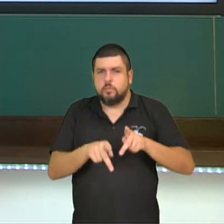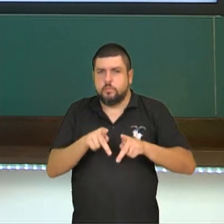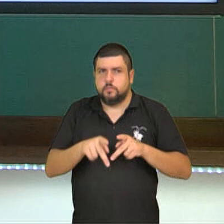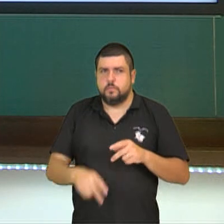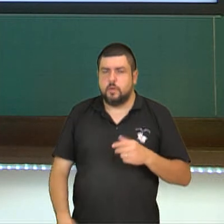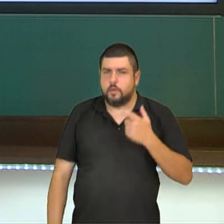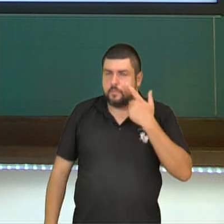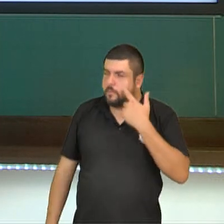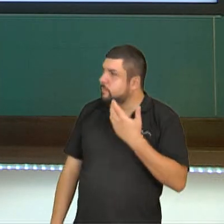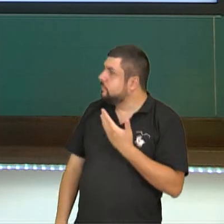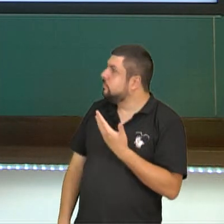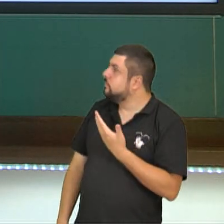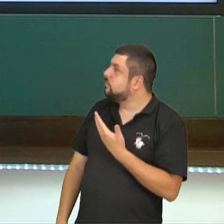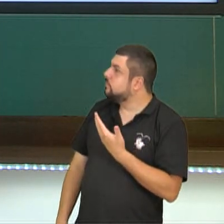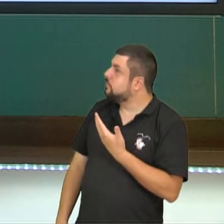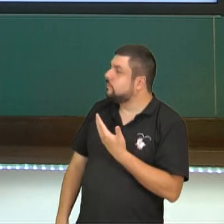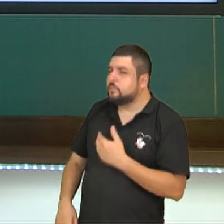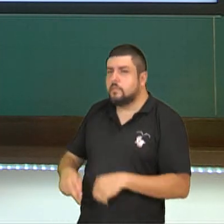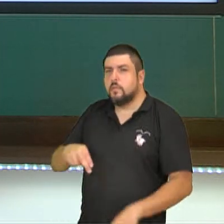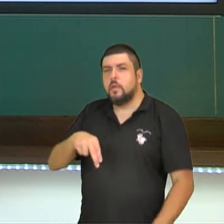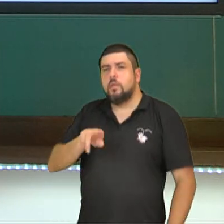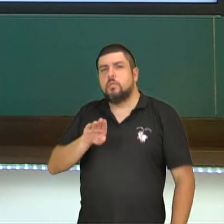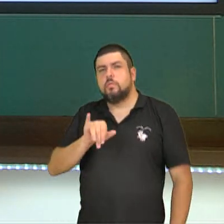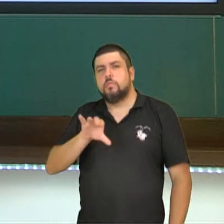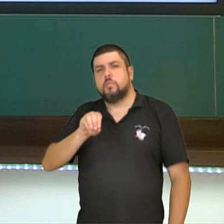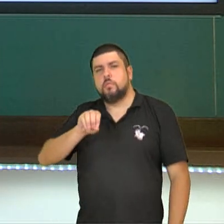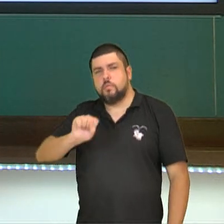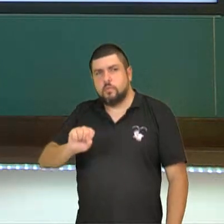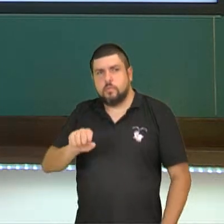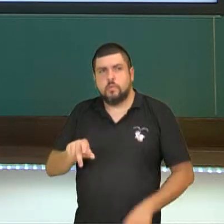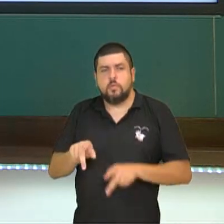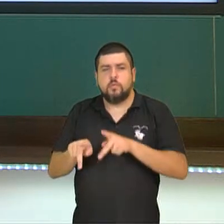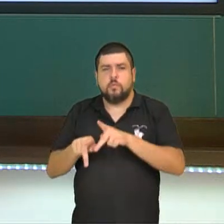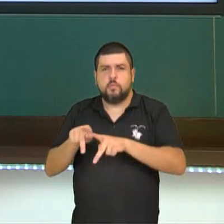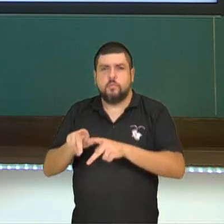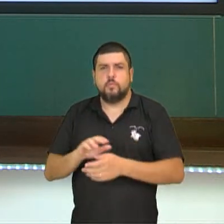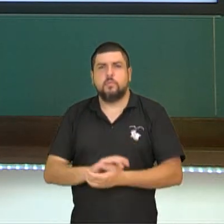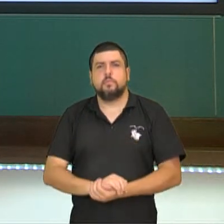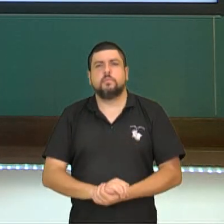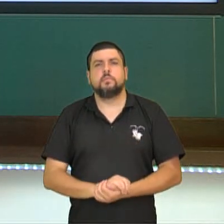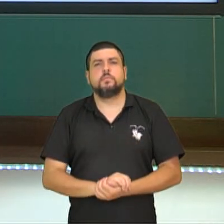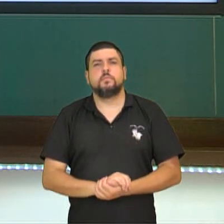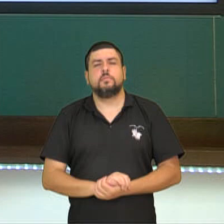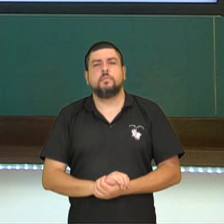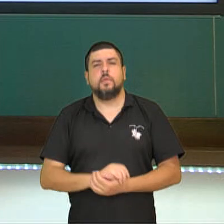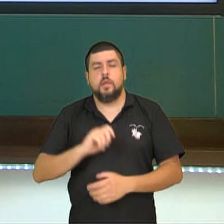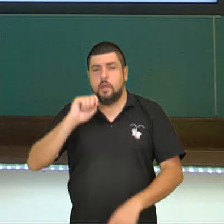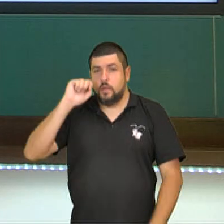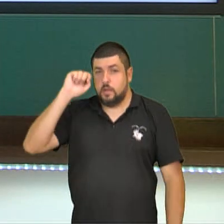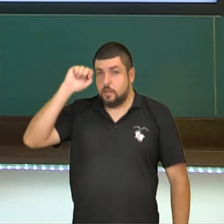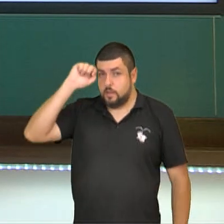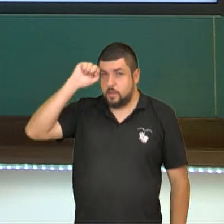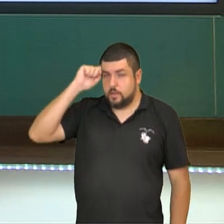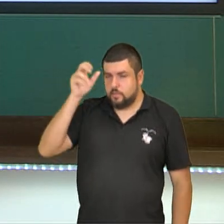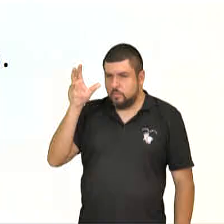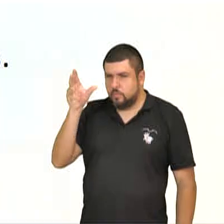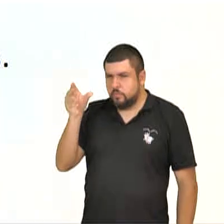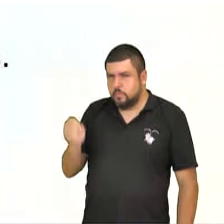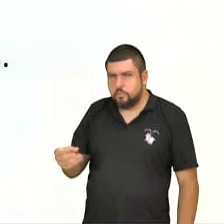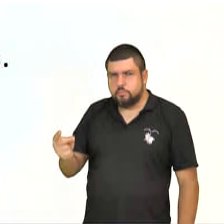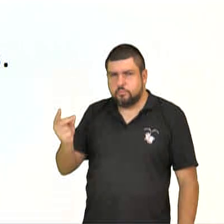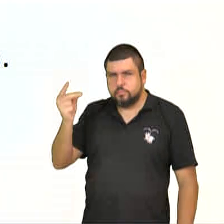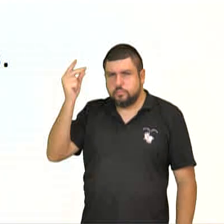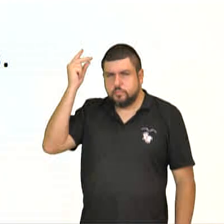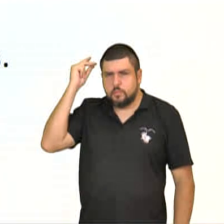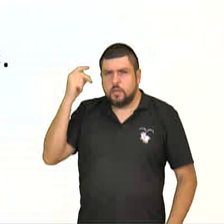núbios no tempo de Medine Abu, do faraó Ramsés III. Na África Antiga, as guerras ocorriam com muita